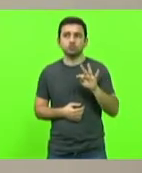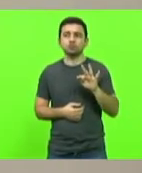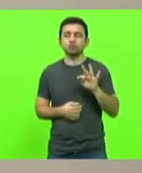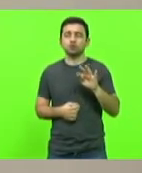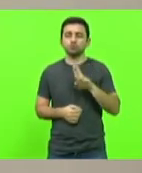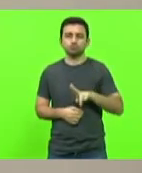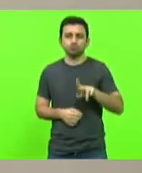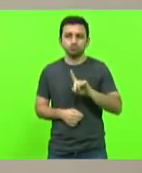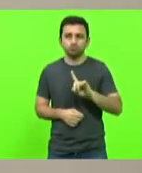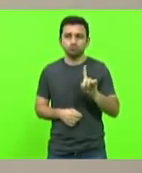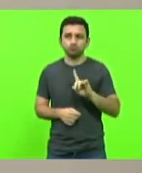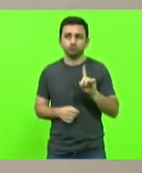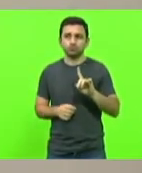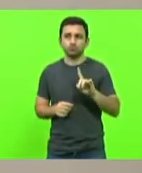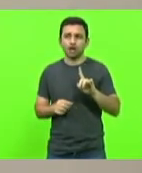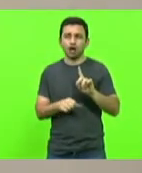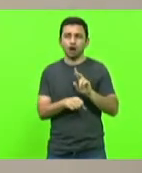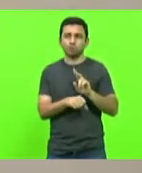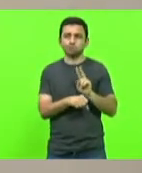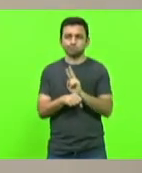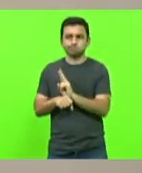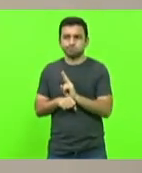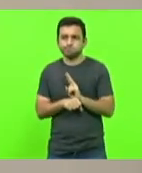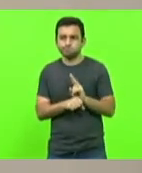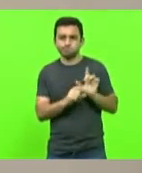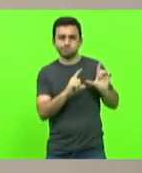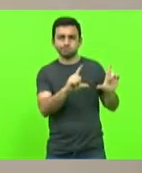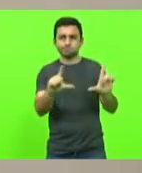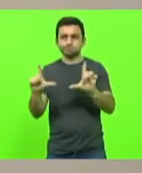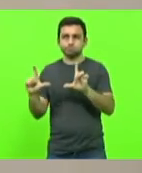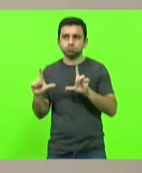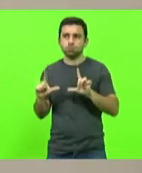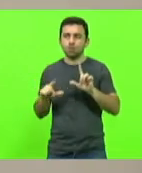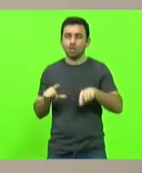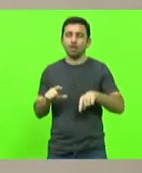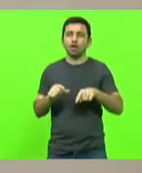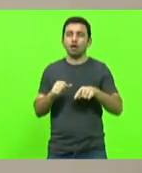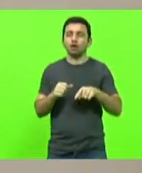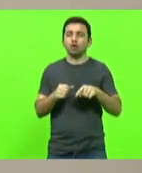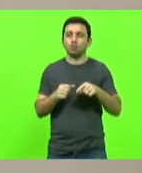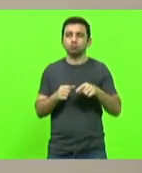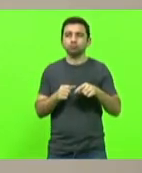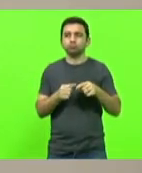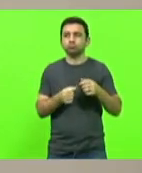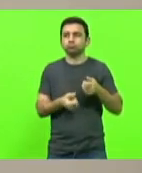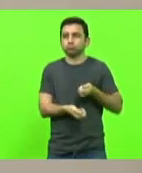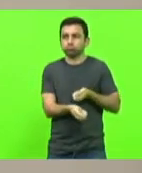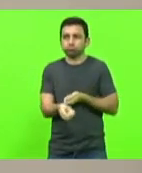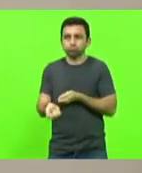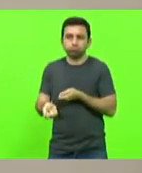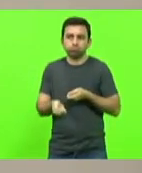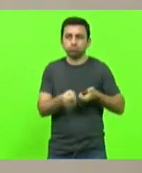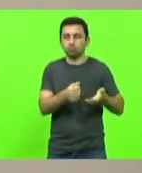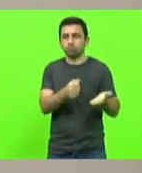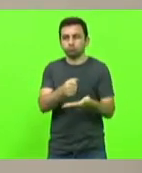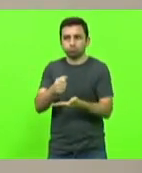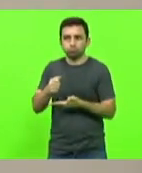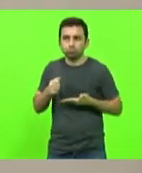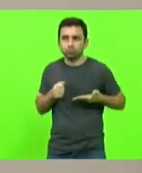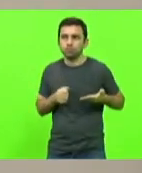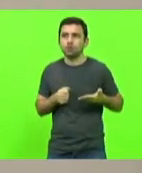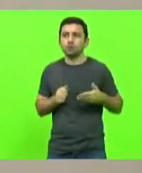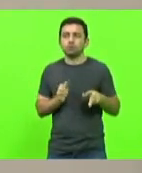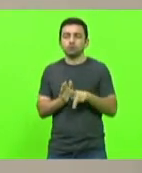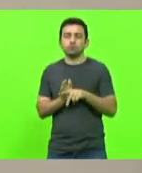de telas de proteção pela empresa que faz o corte de grama na rodovia BR-101, trecho entre os quilômetros 239